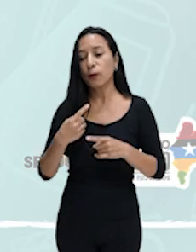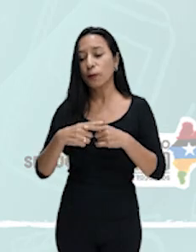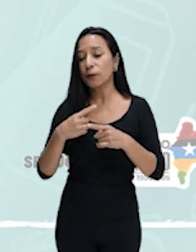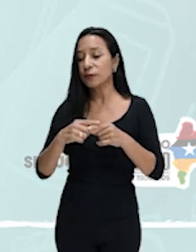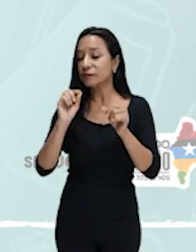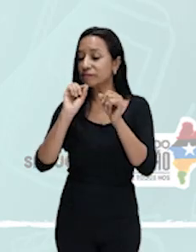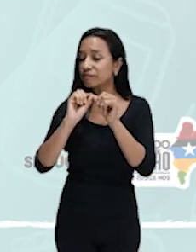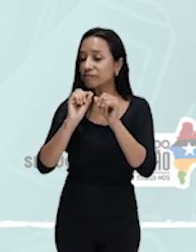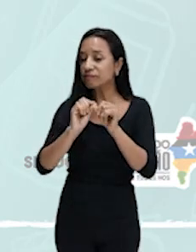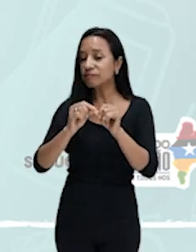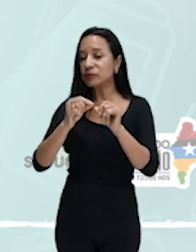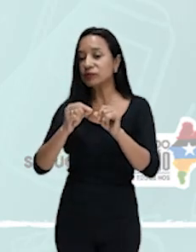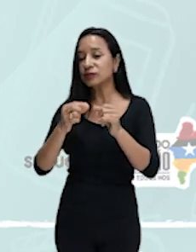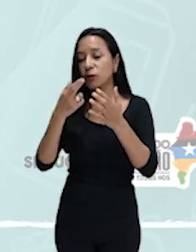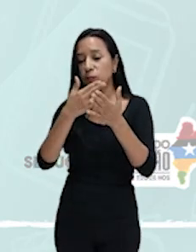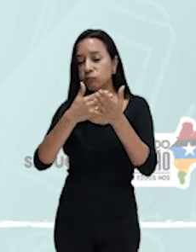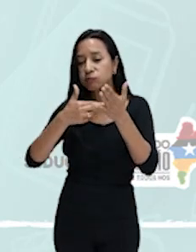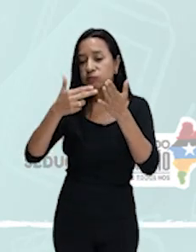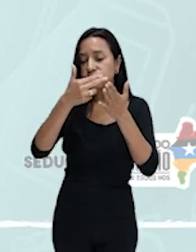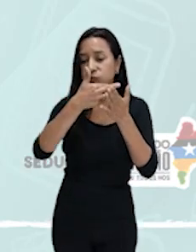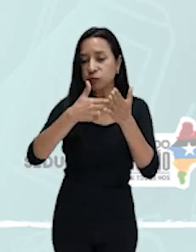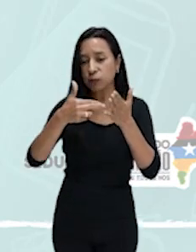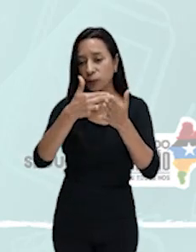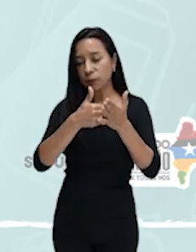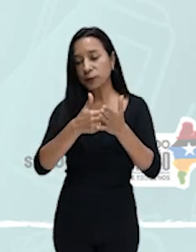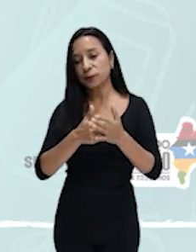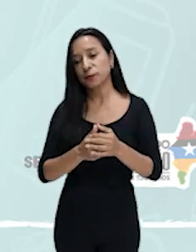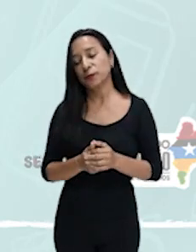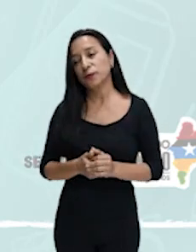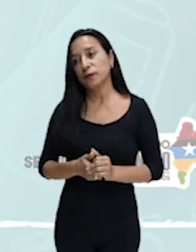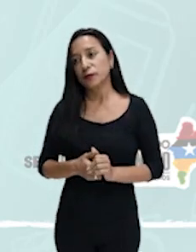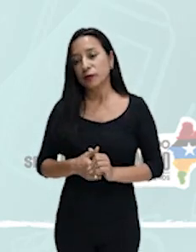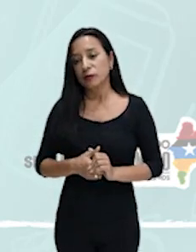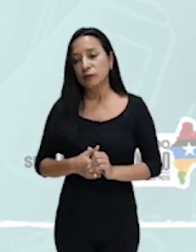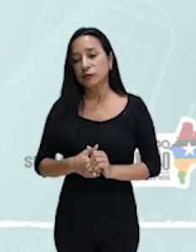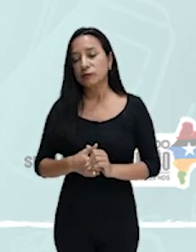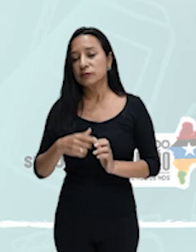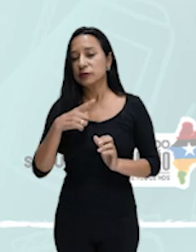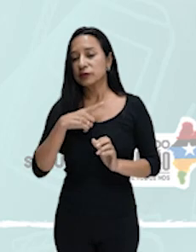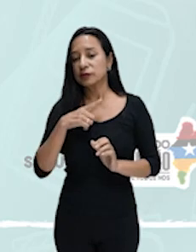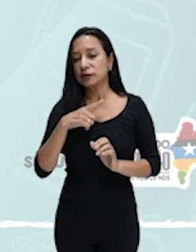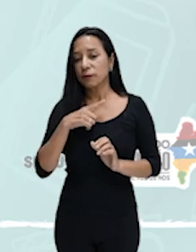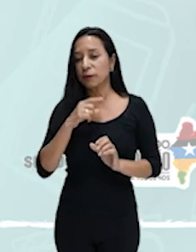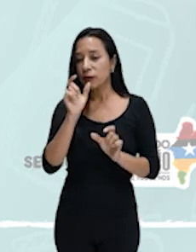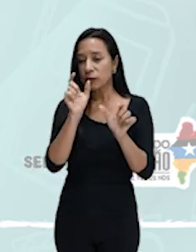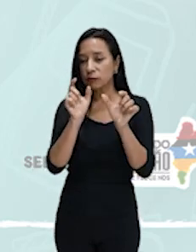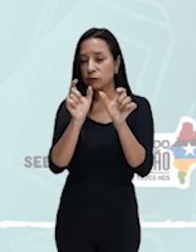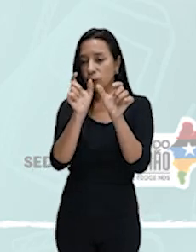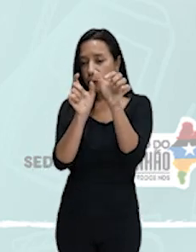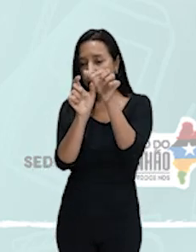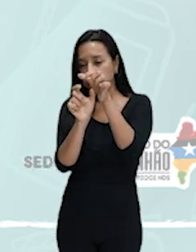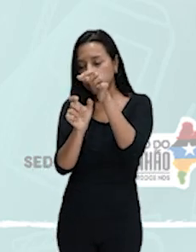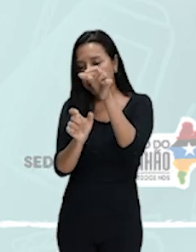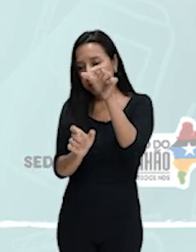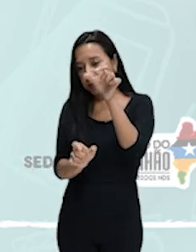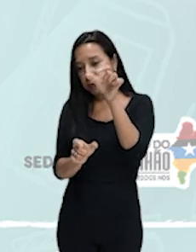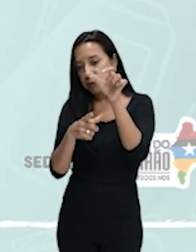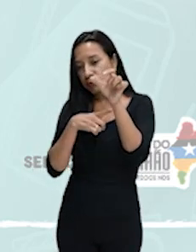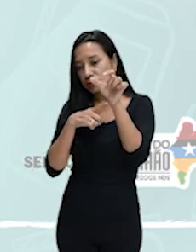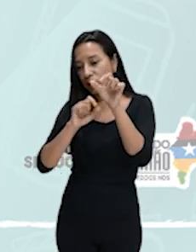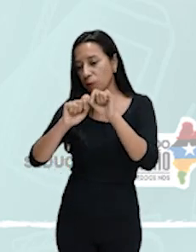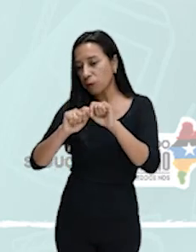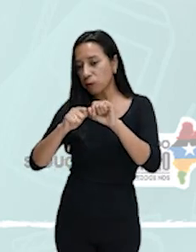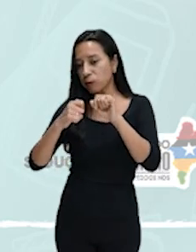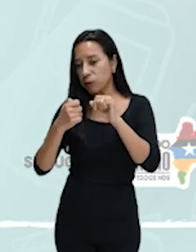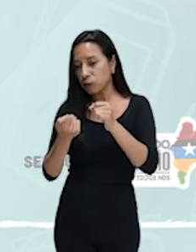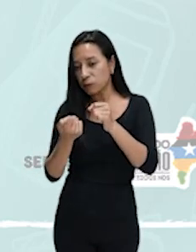arte dela. Então, como resultado desse acidente, ela teve fratura tripla da coluna vertebral,